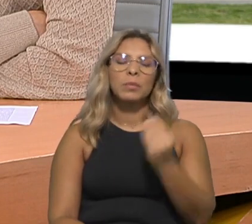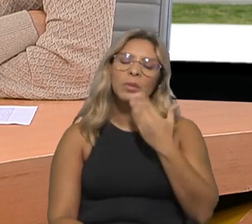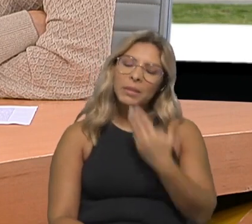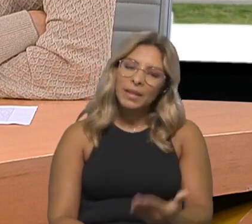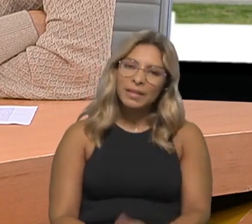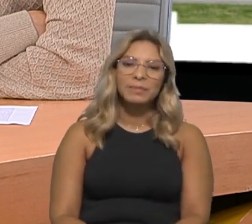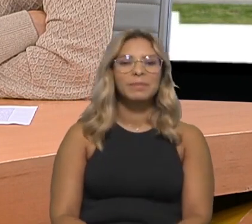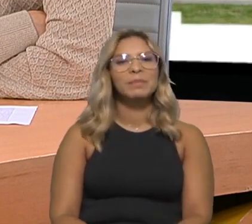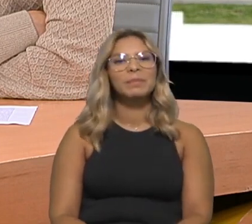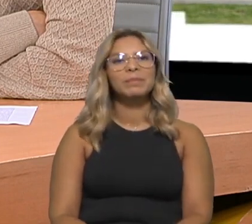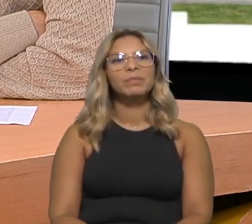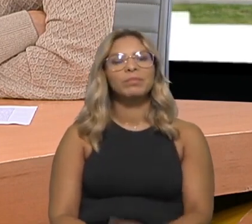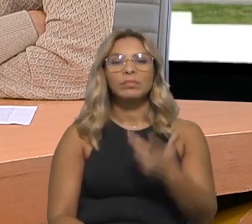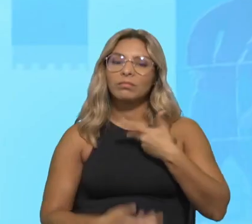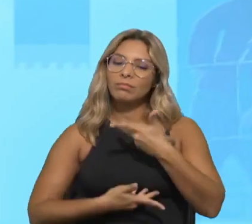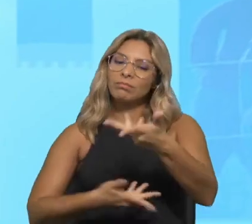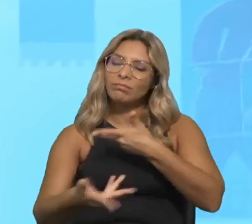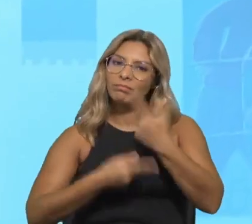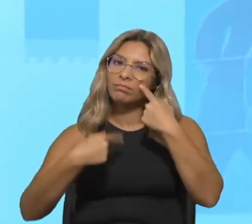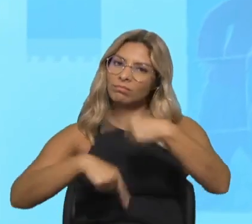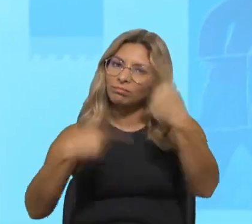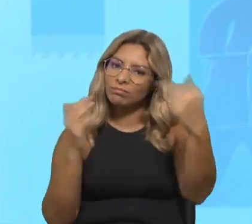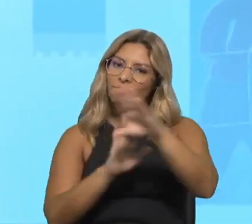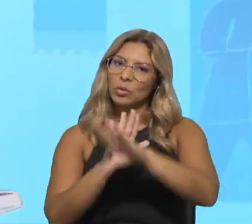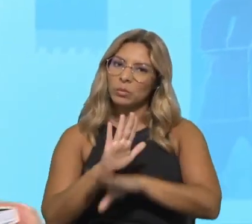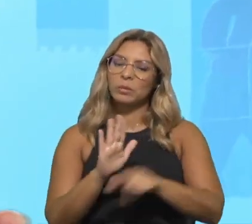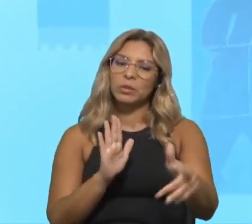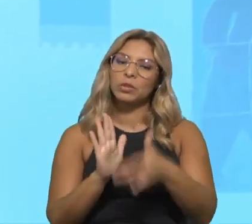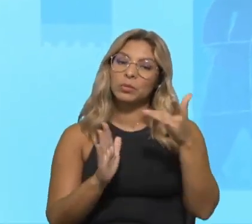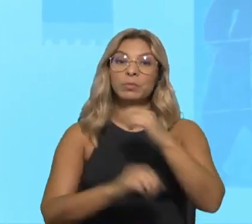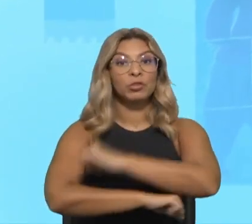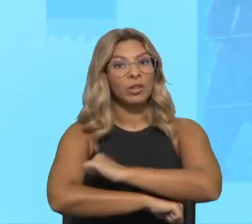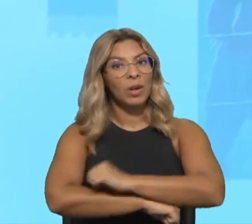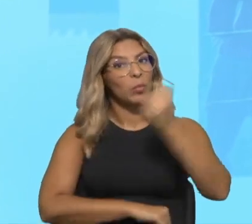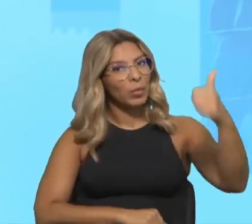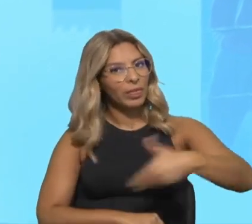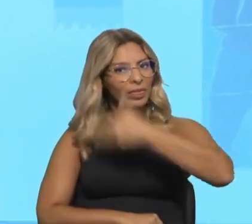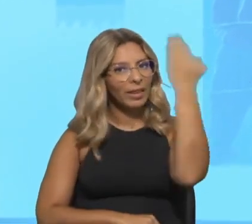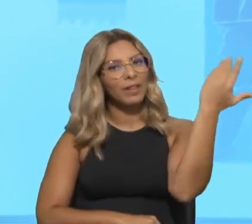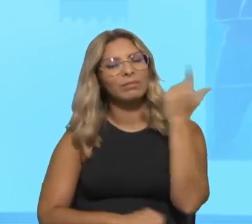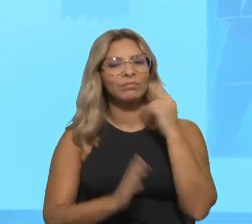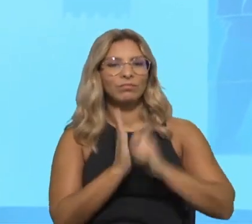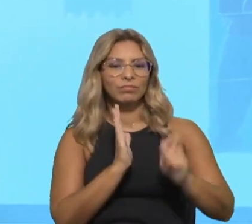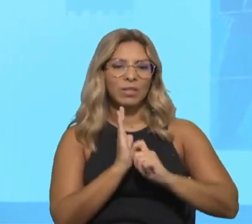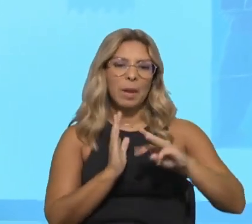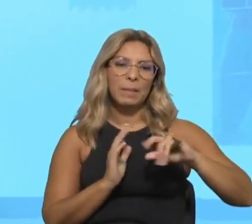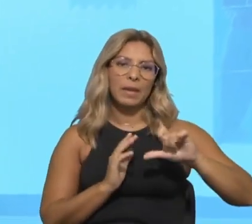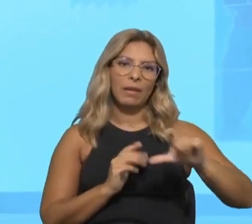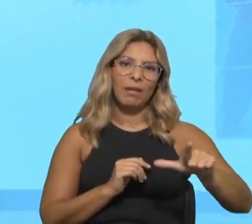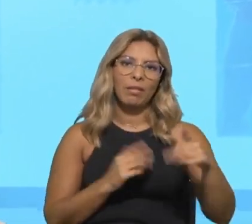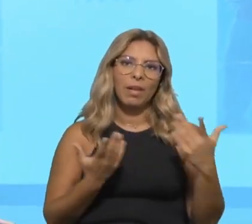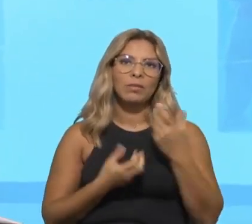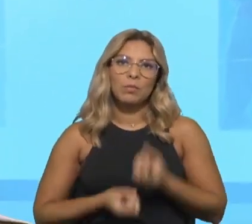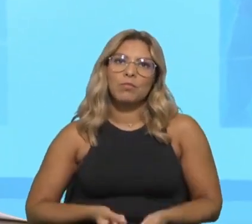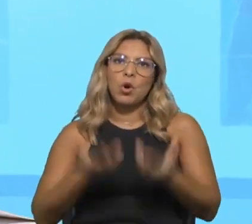ecles onde quisemos partilhar consigo esta janela do Bom dia um livro de Miguel Moreira da Costa que chega agora